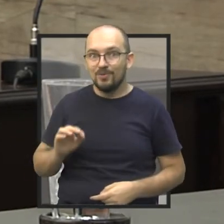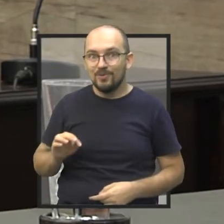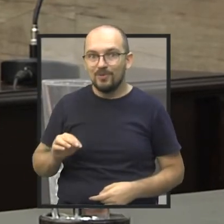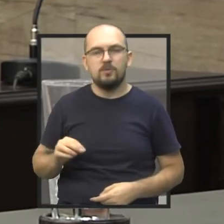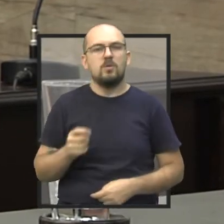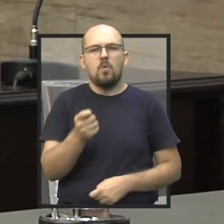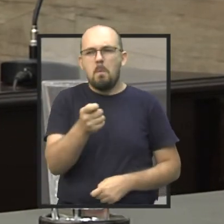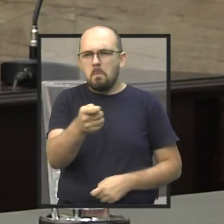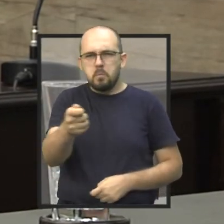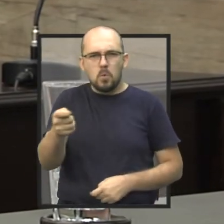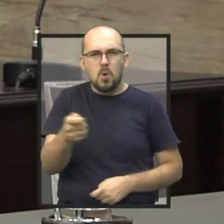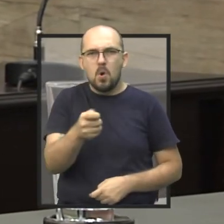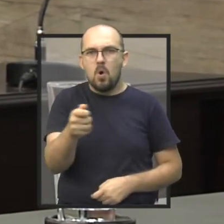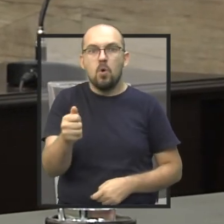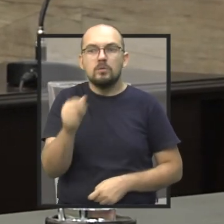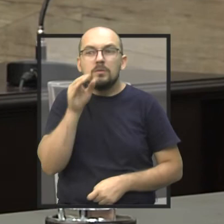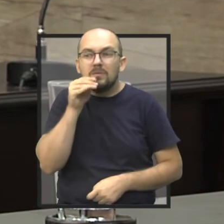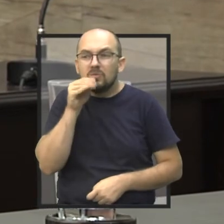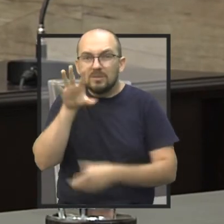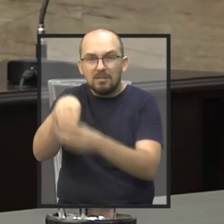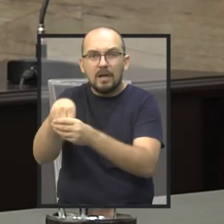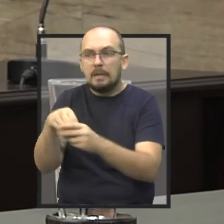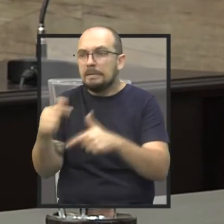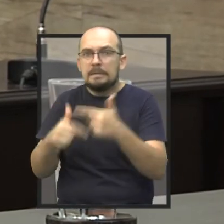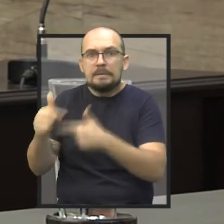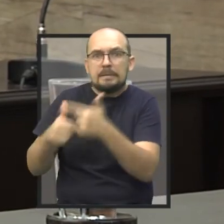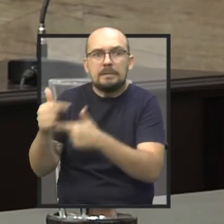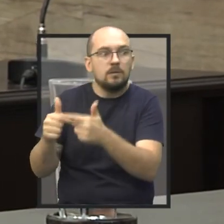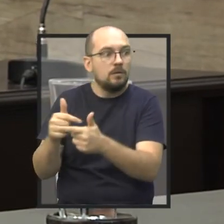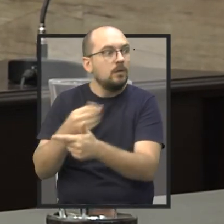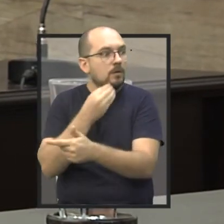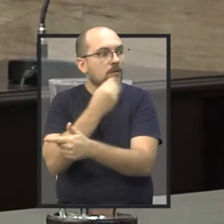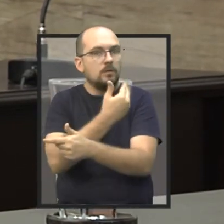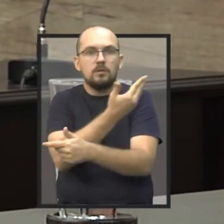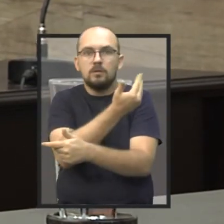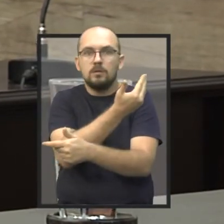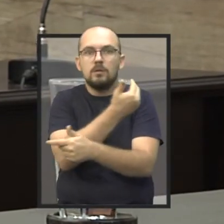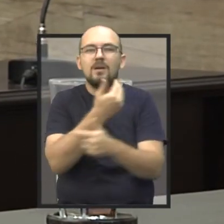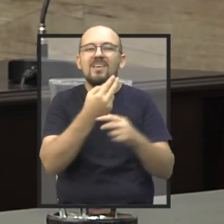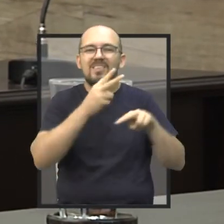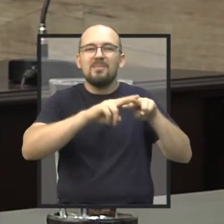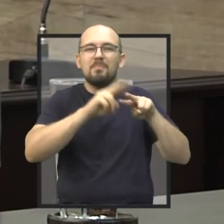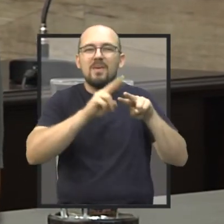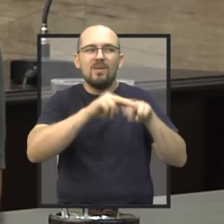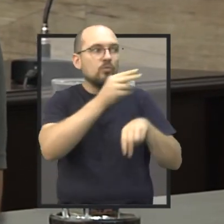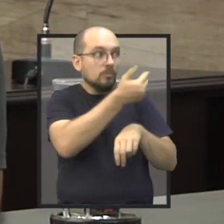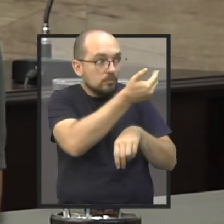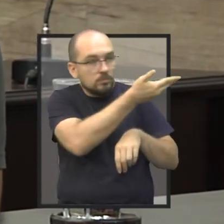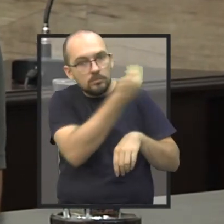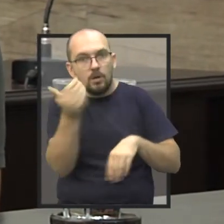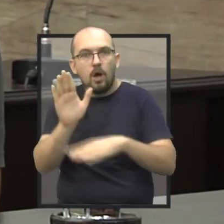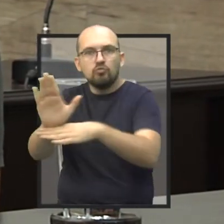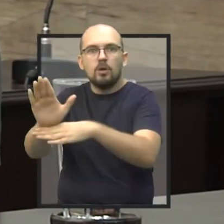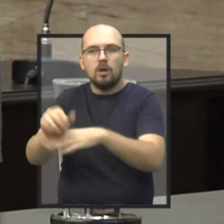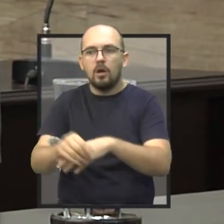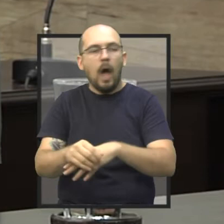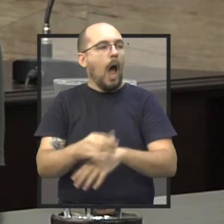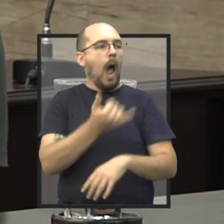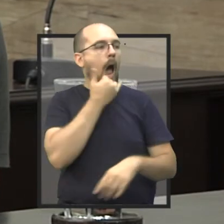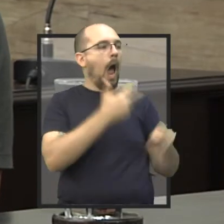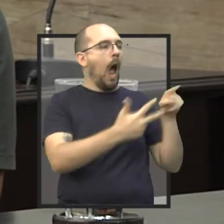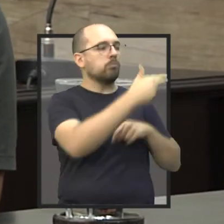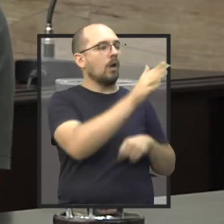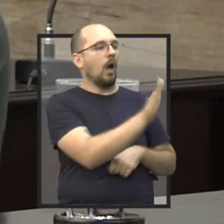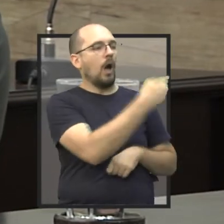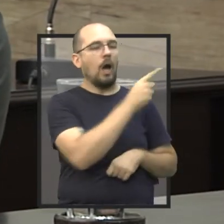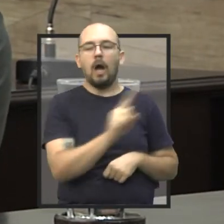servidores que estão na secretaria estão se desdobrando. Você tem apenados para poder ajudar. De uma hora para outra você corta esse tipo de serviço, então nós